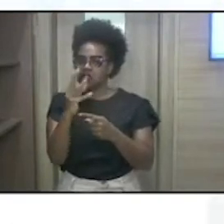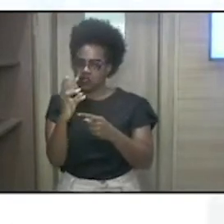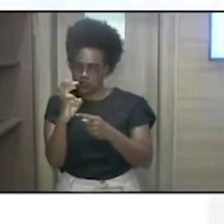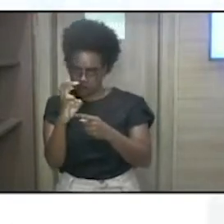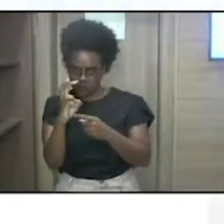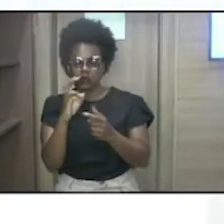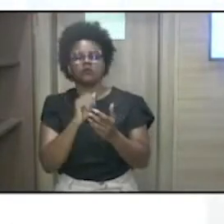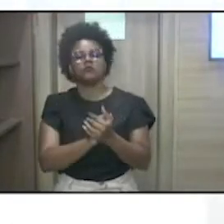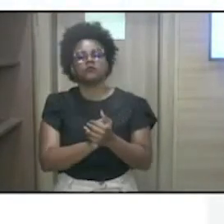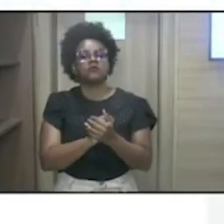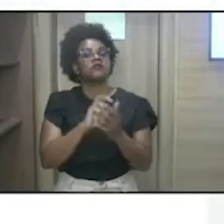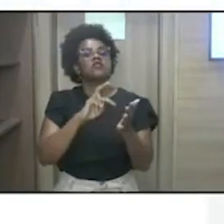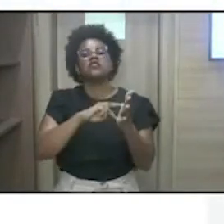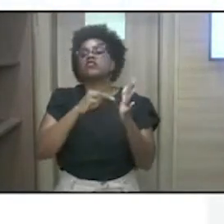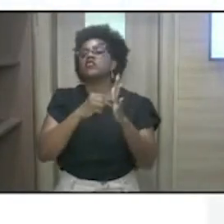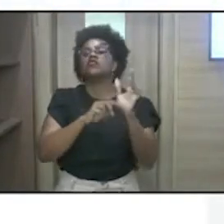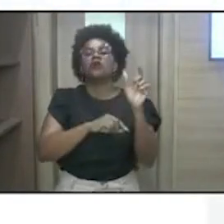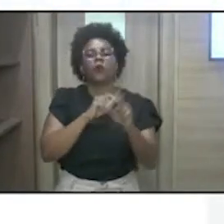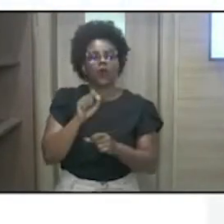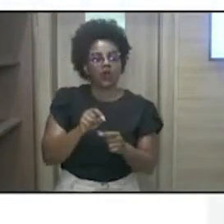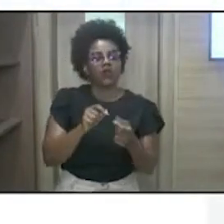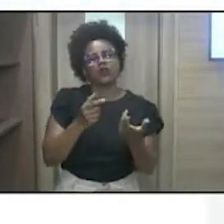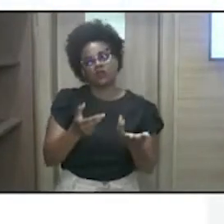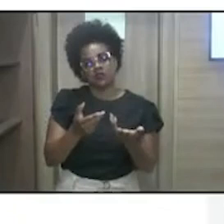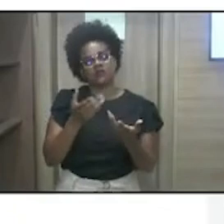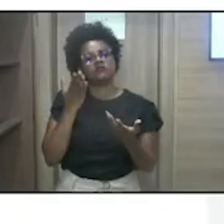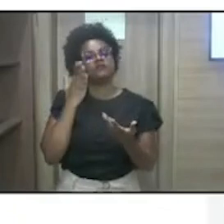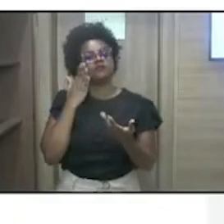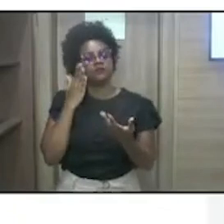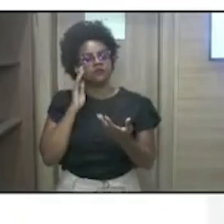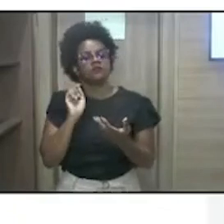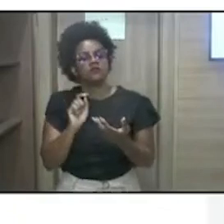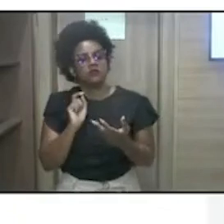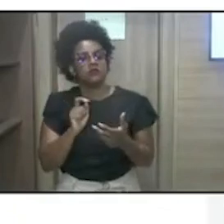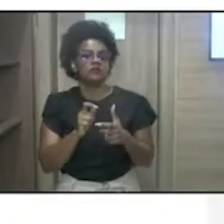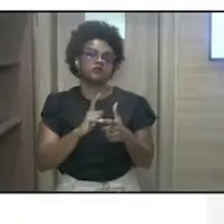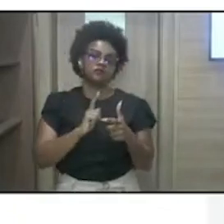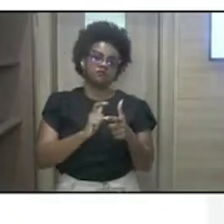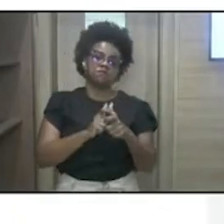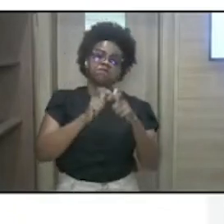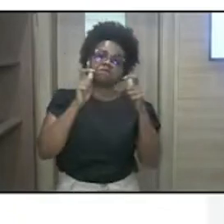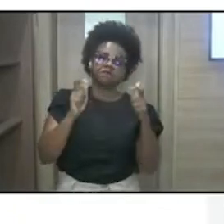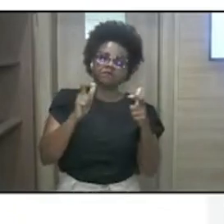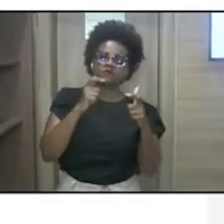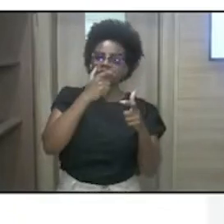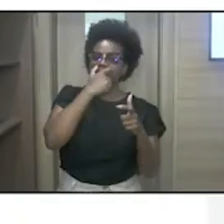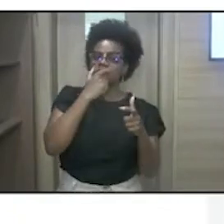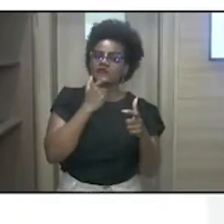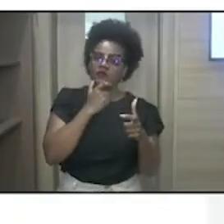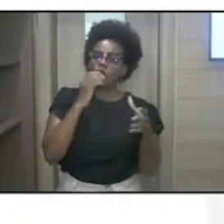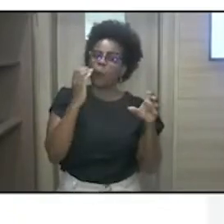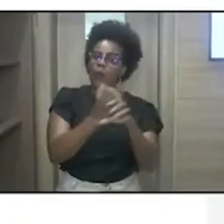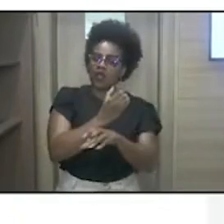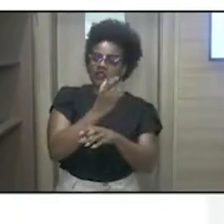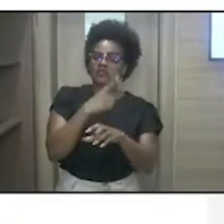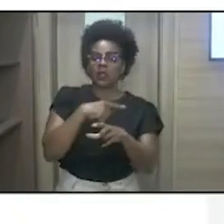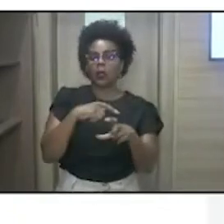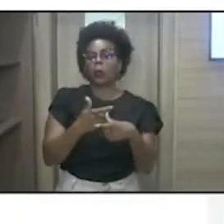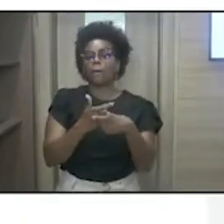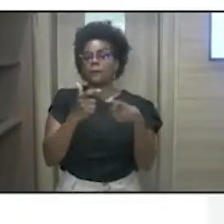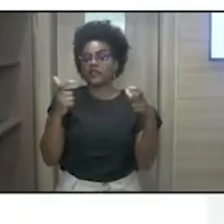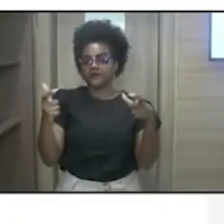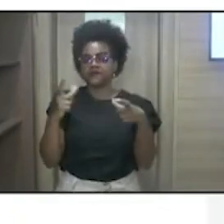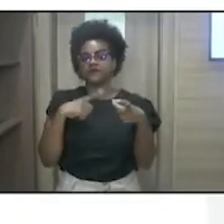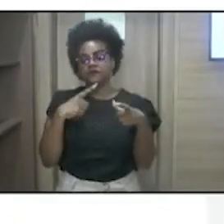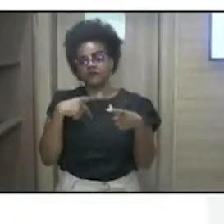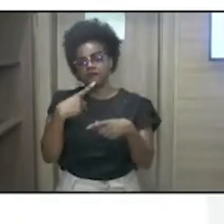O que isso significa? Então, portanto, nós temos, ainda a grande proporção de prótese total, houve um aumento da